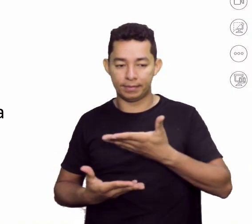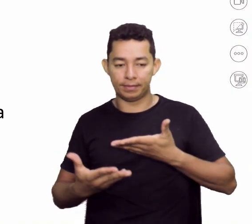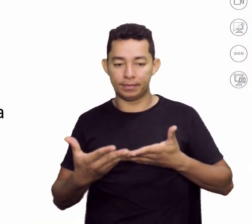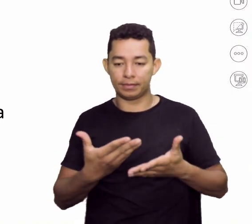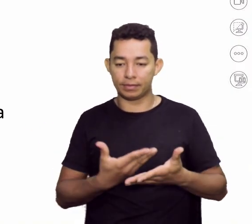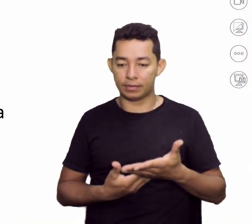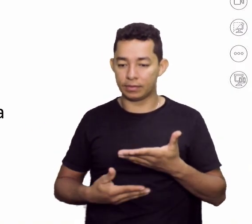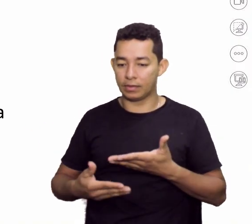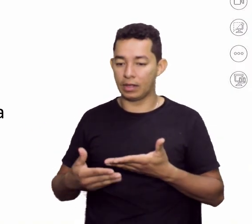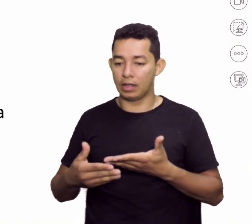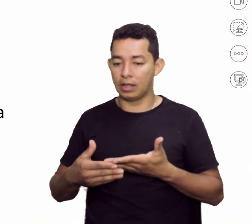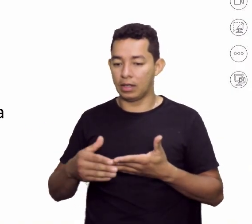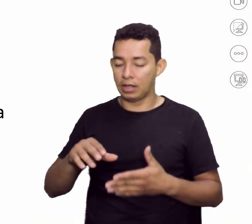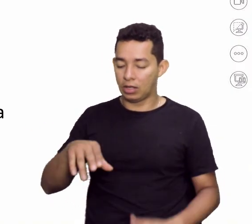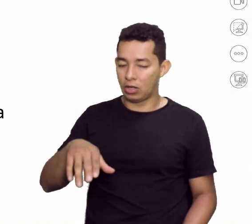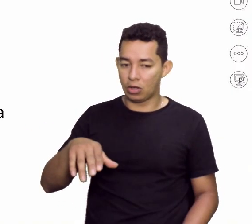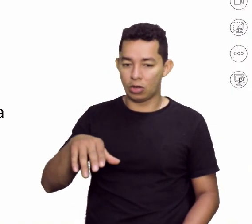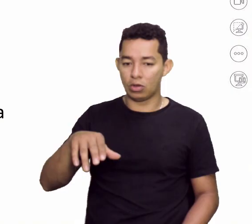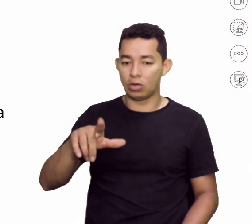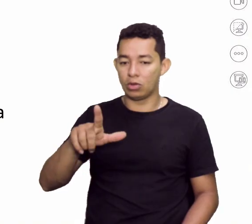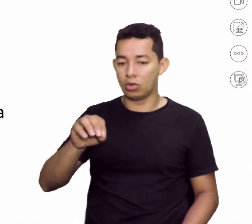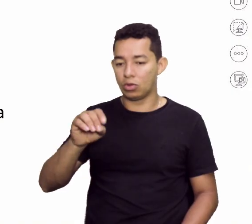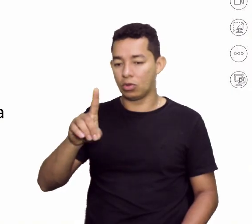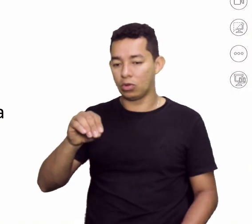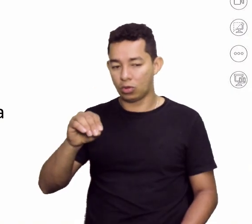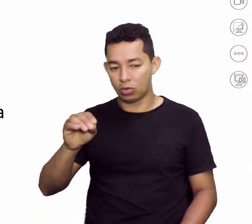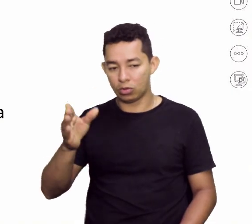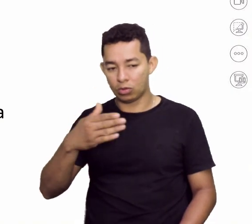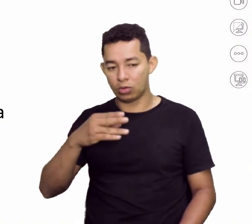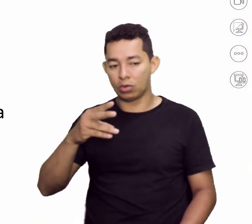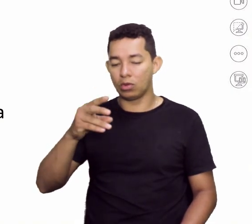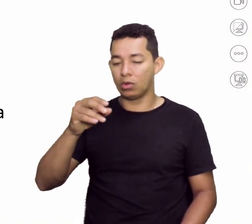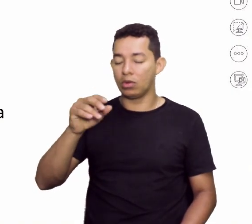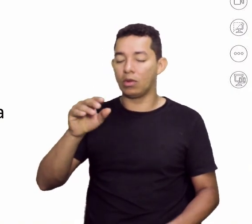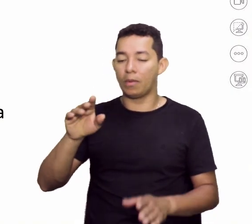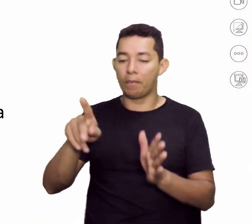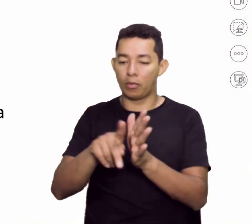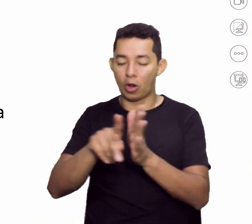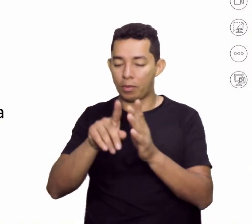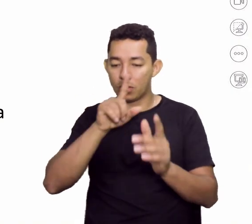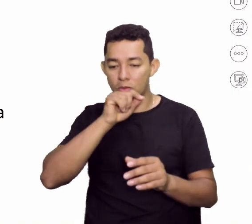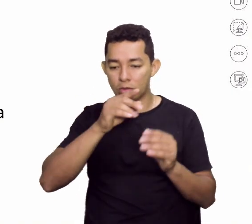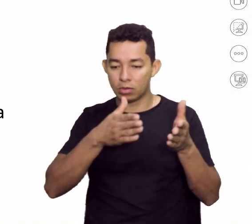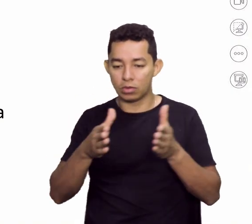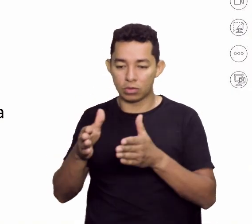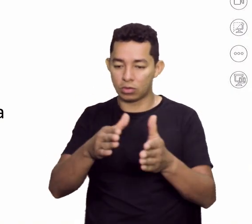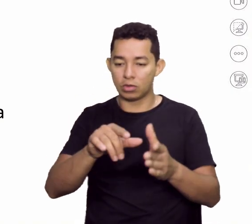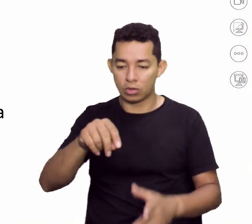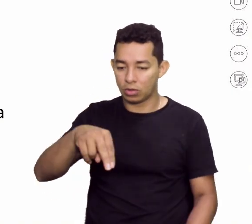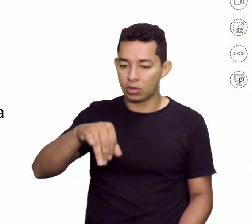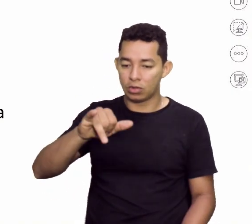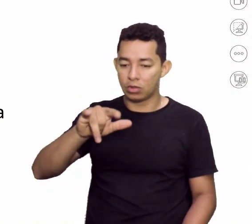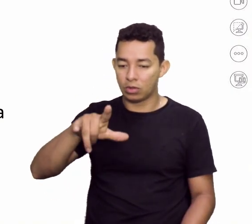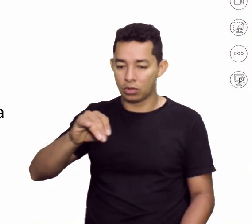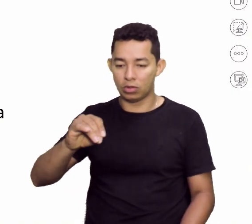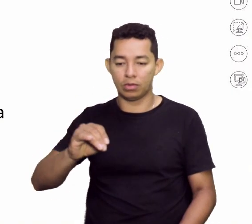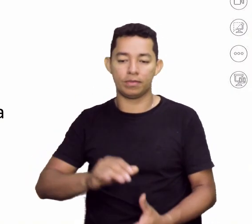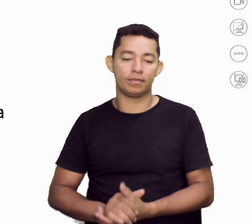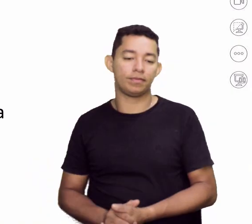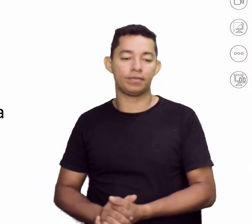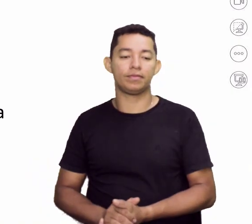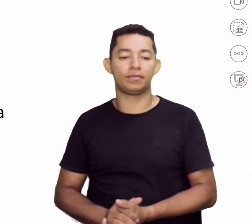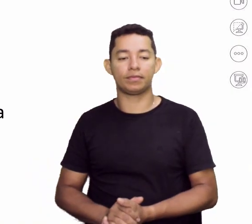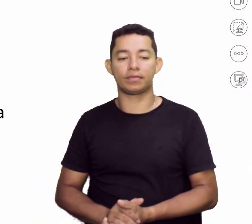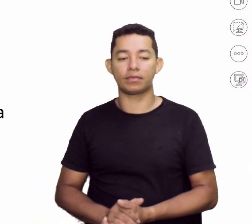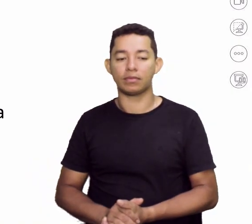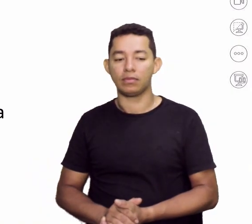fértil do rio Nilo. O segundo maior rio do mundo é o Nilo, o primeiro é o Amazonas, tá?